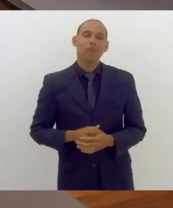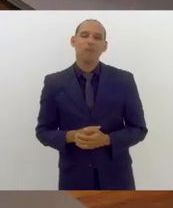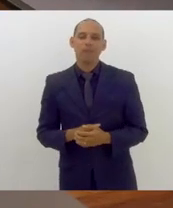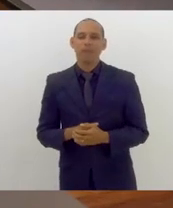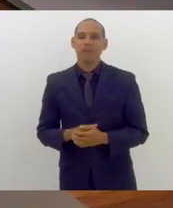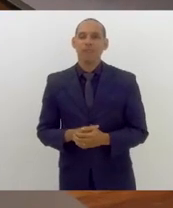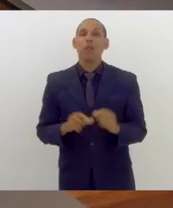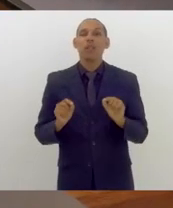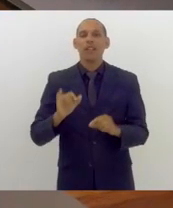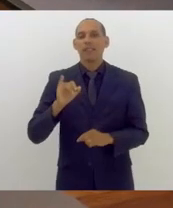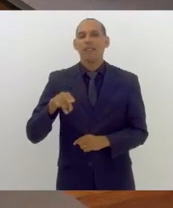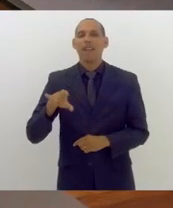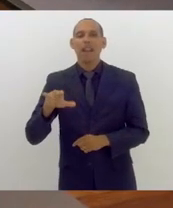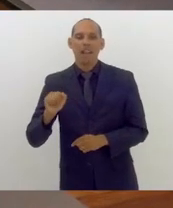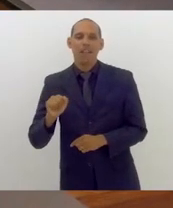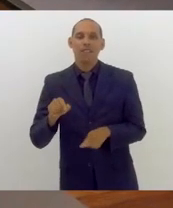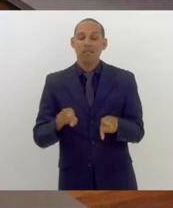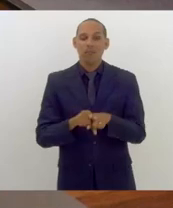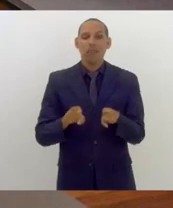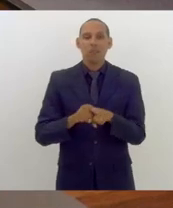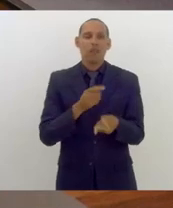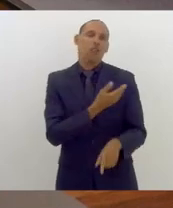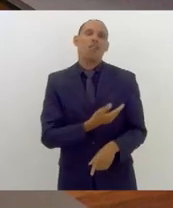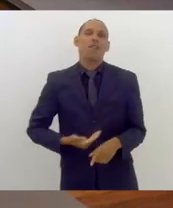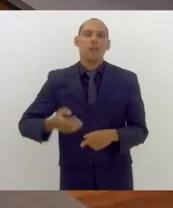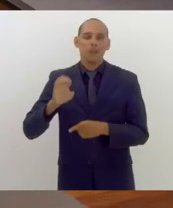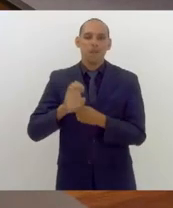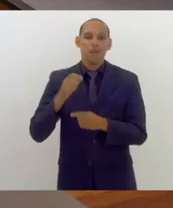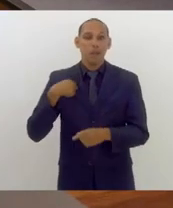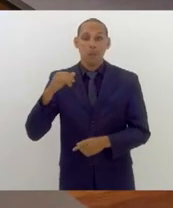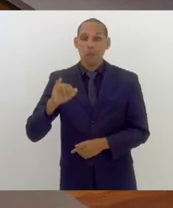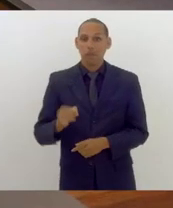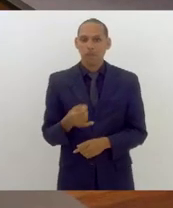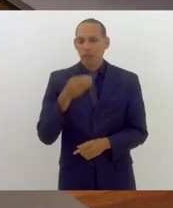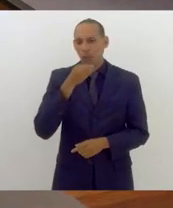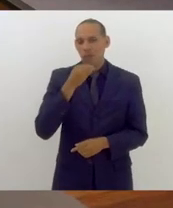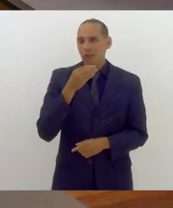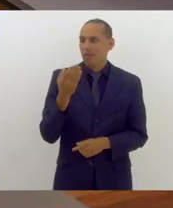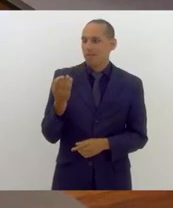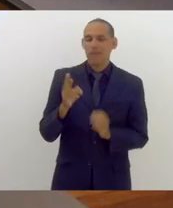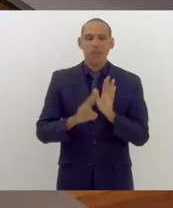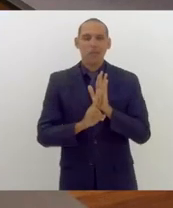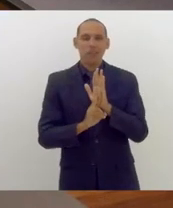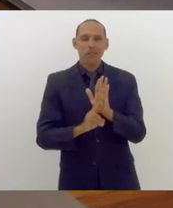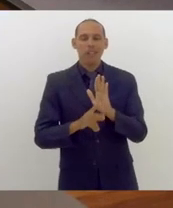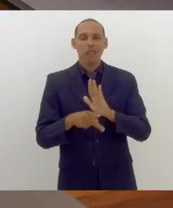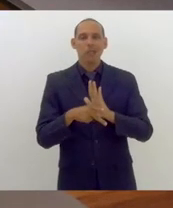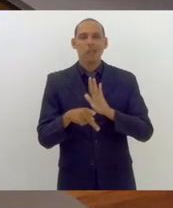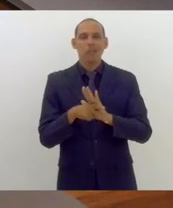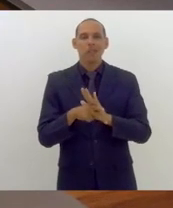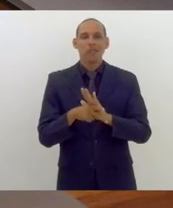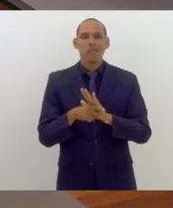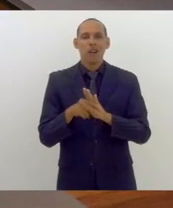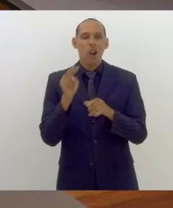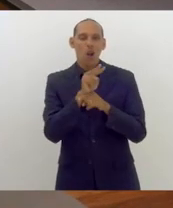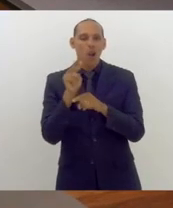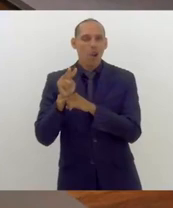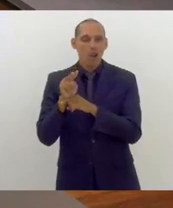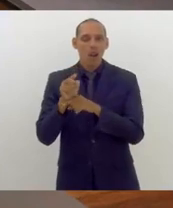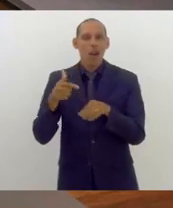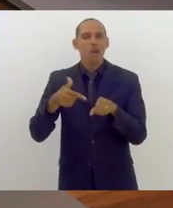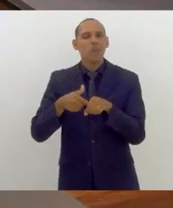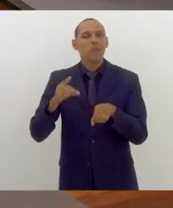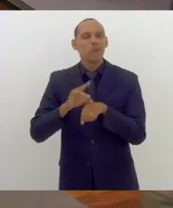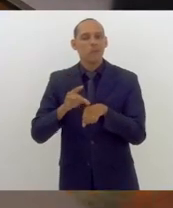ao Enéa e ao governo do estado e aproveitando a oportunidade até que o representante do Observatório de petróleo e gás